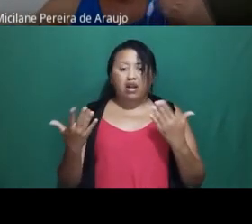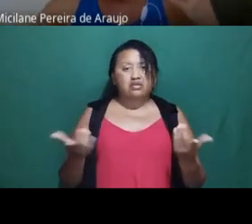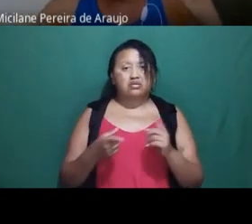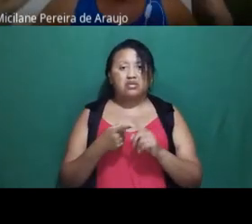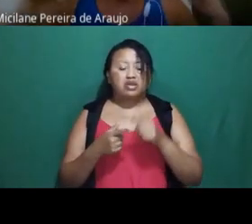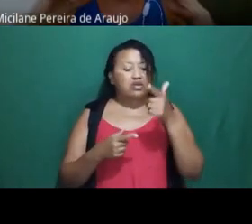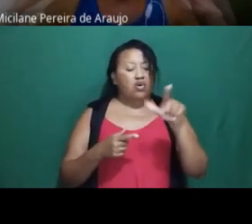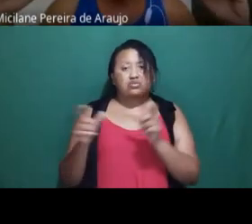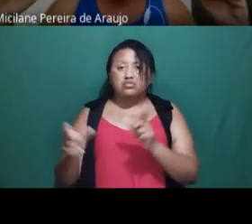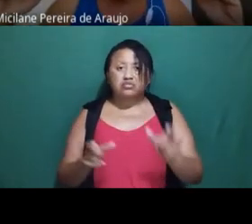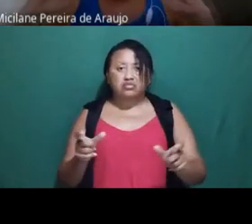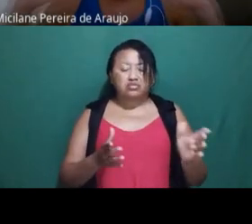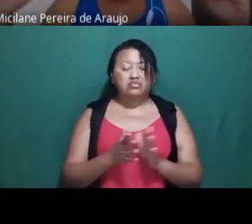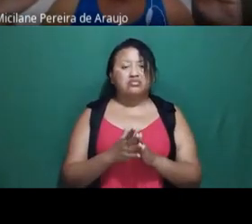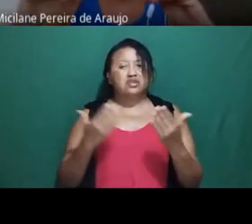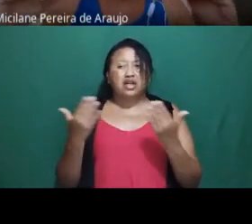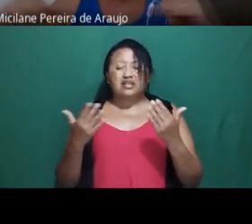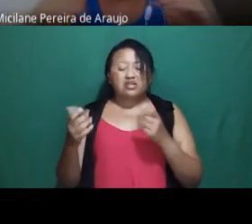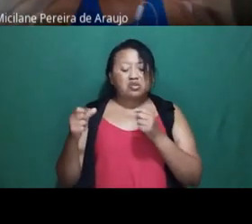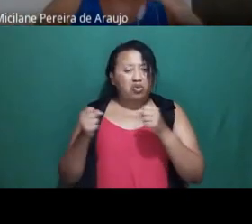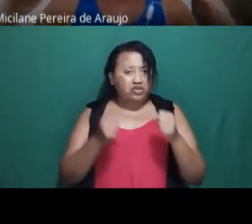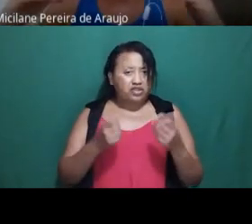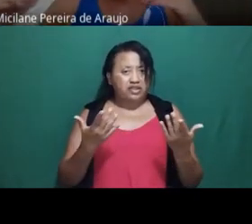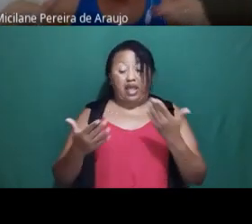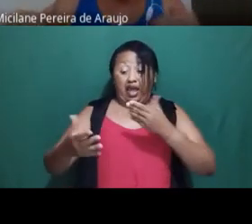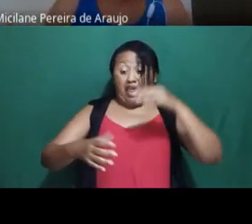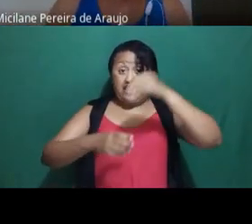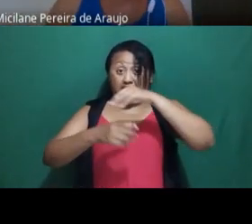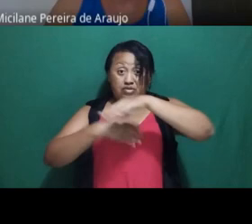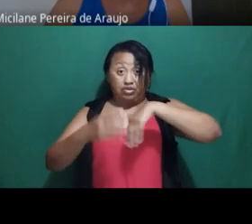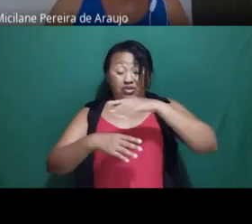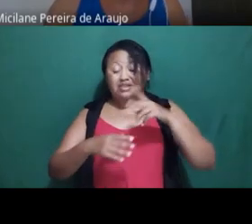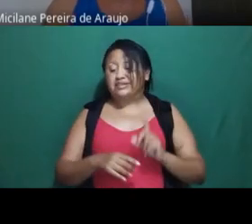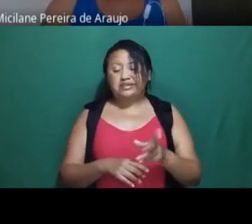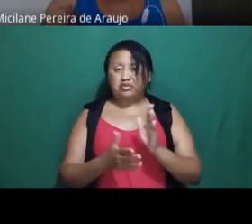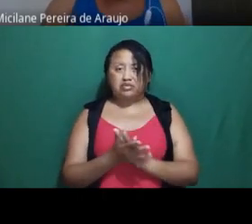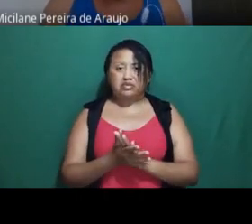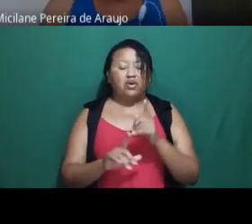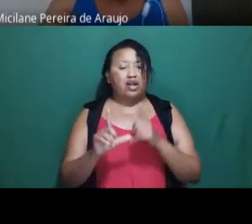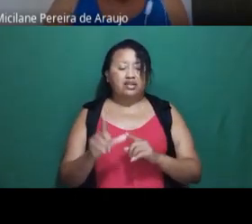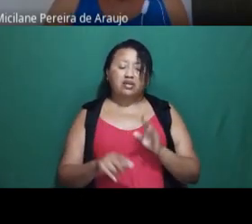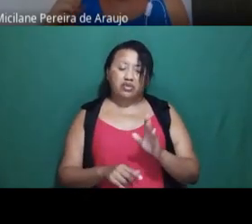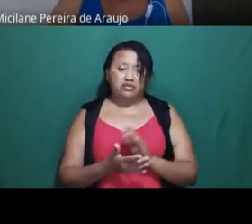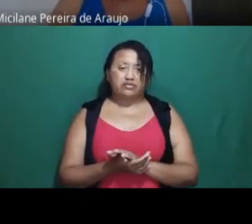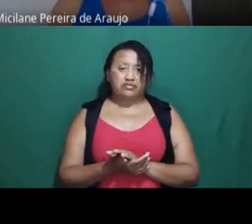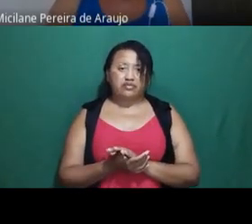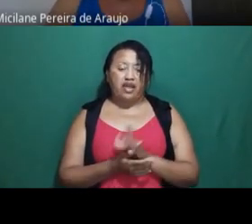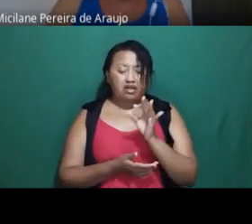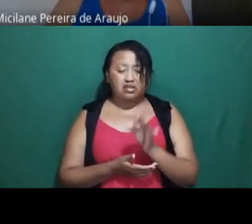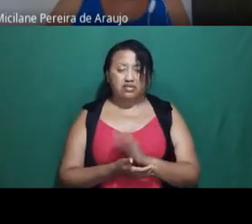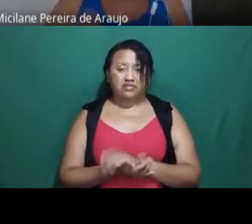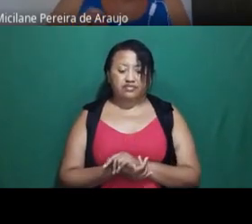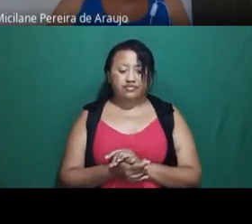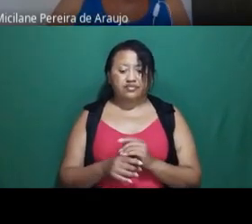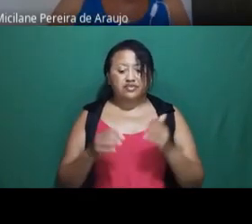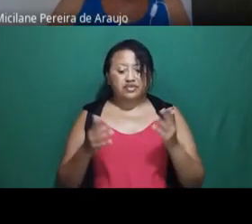e outros personagens né a relação de poder ali é entre os personagens então a letra B é a